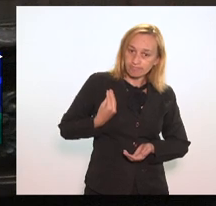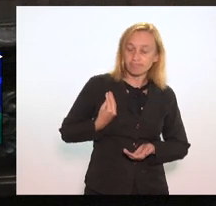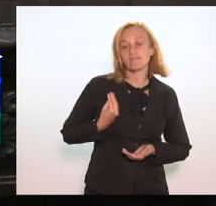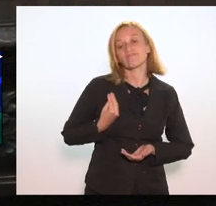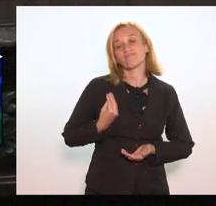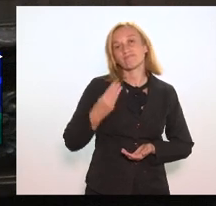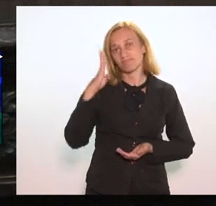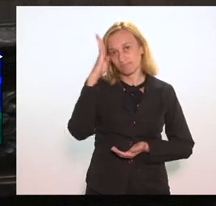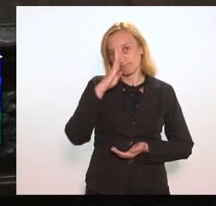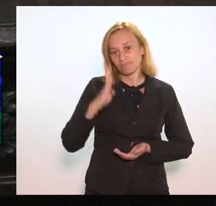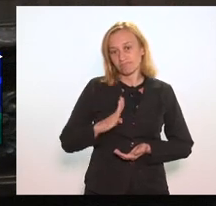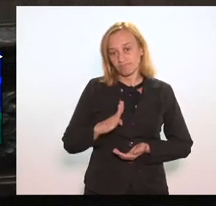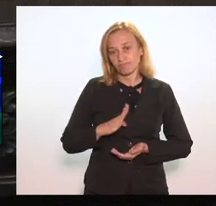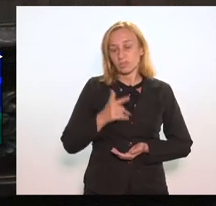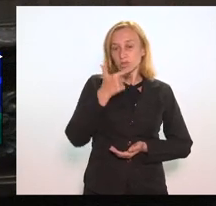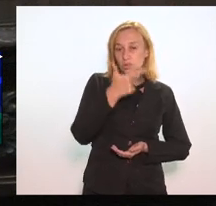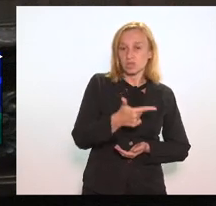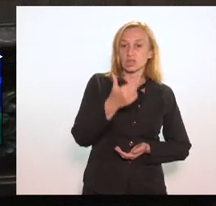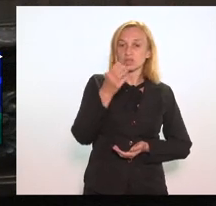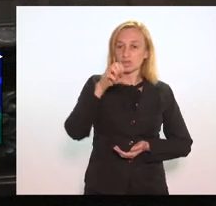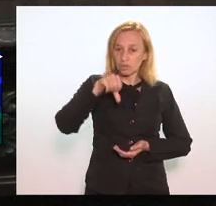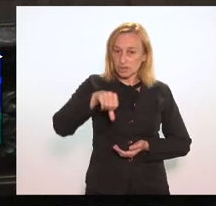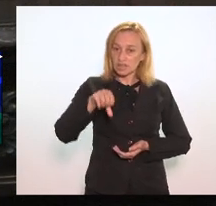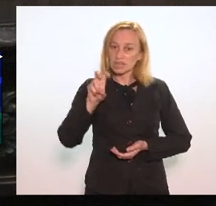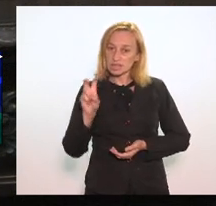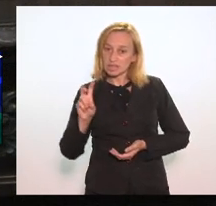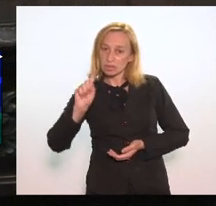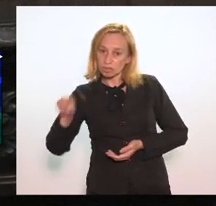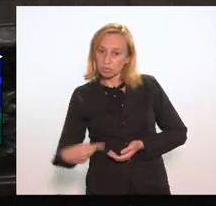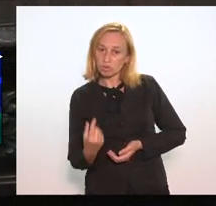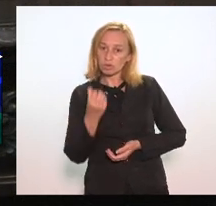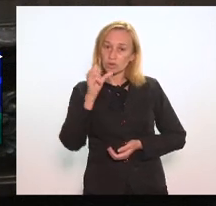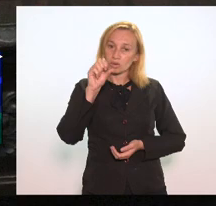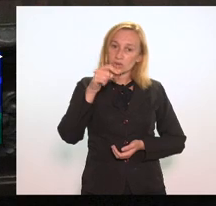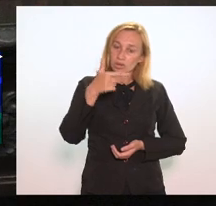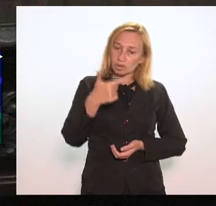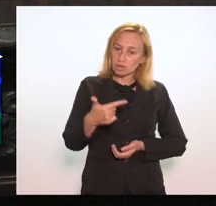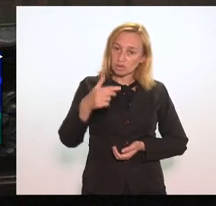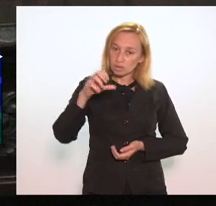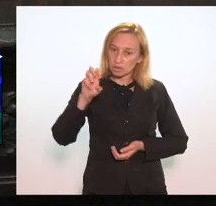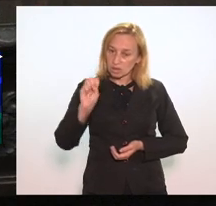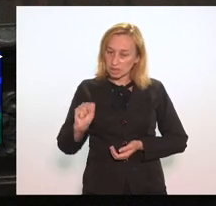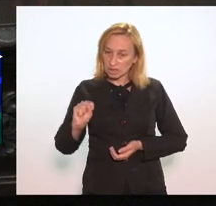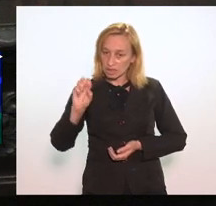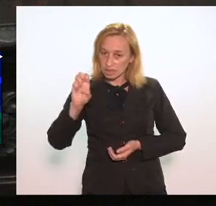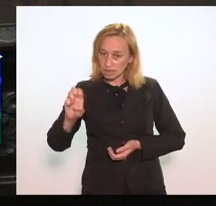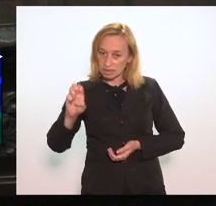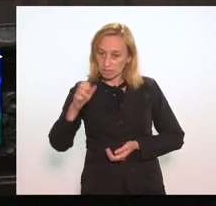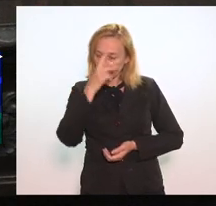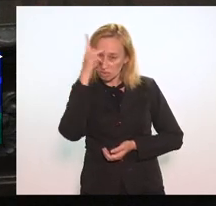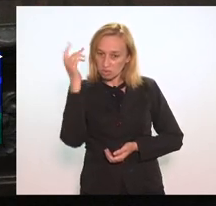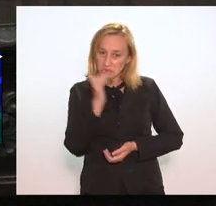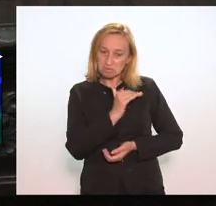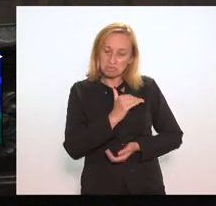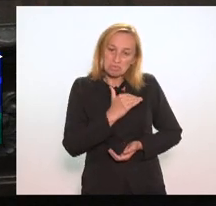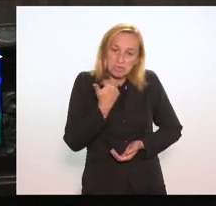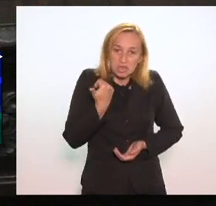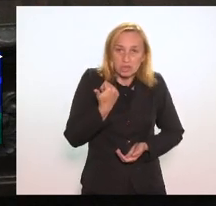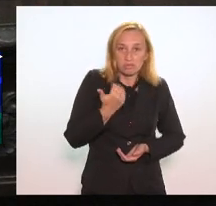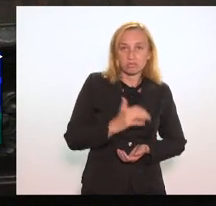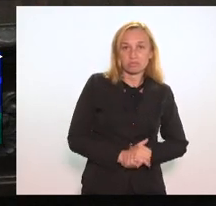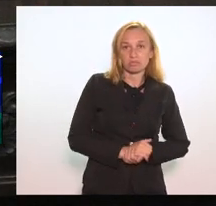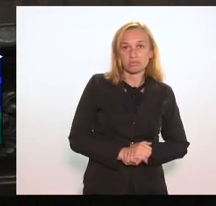e no Brasil 295 mil 685 pessoas que perderam suas vidas